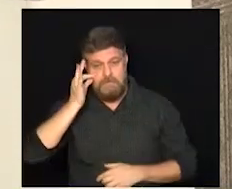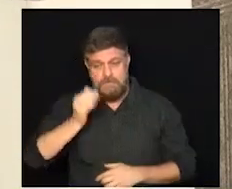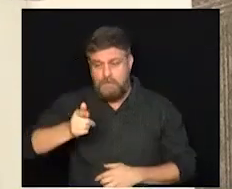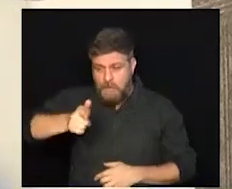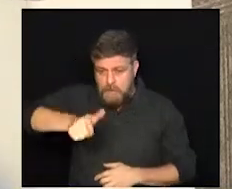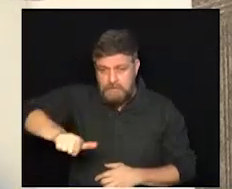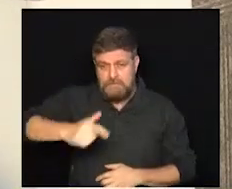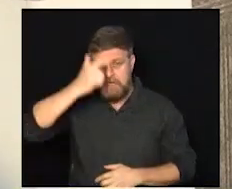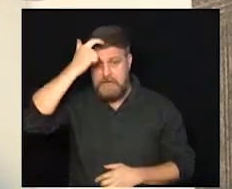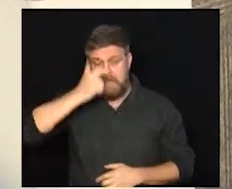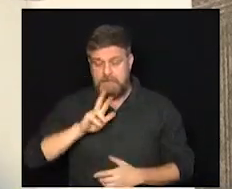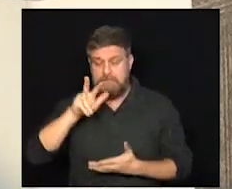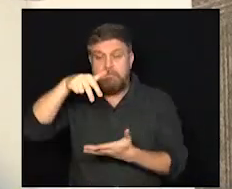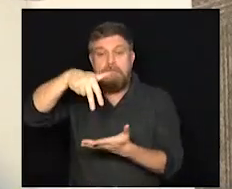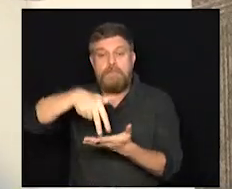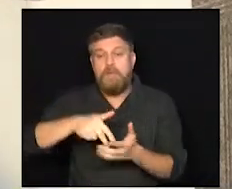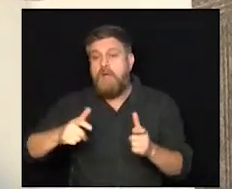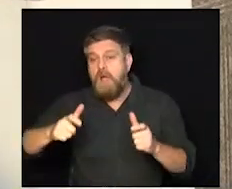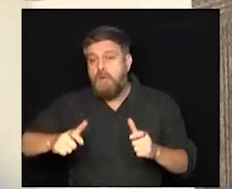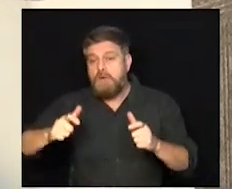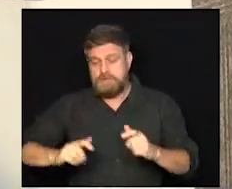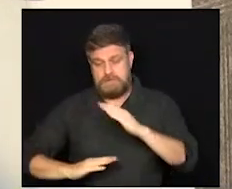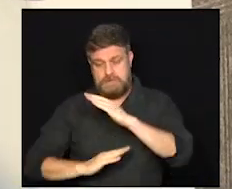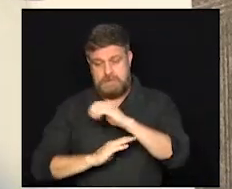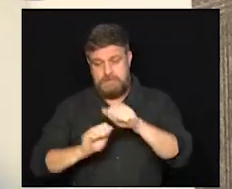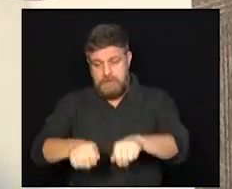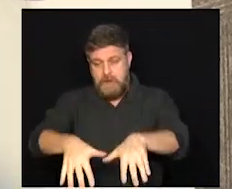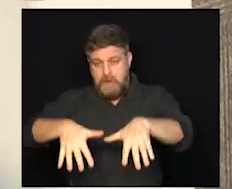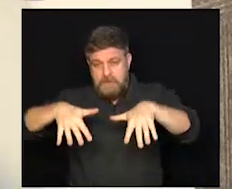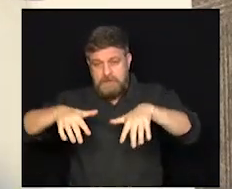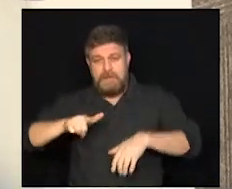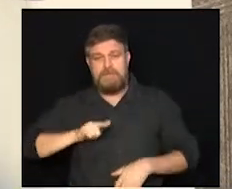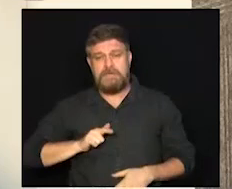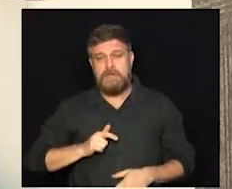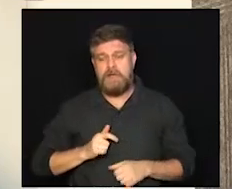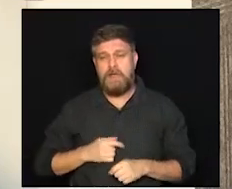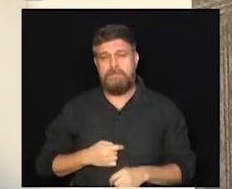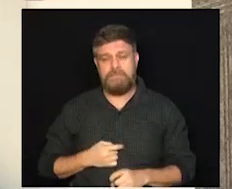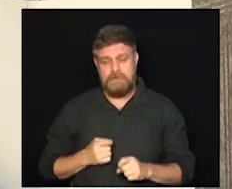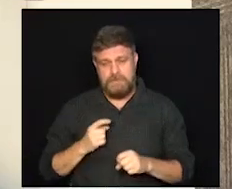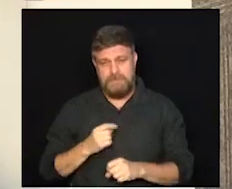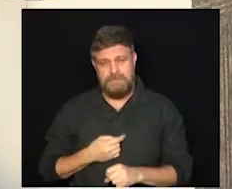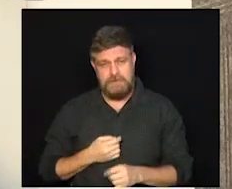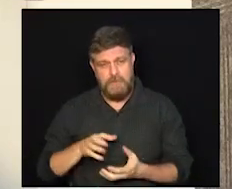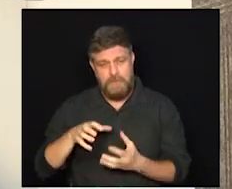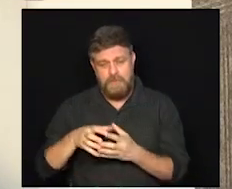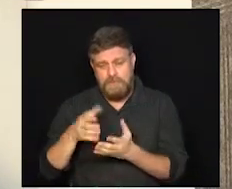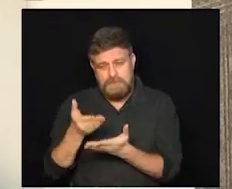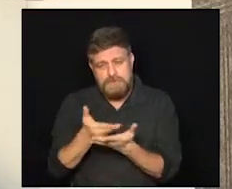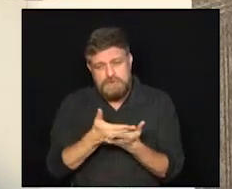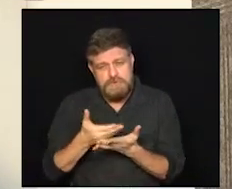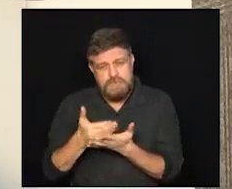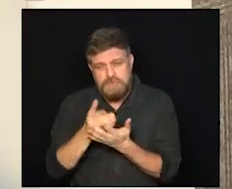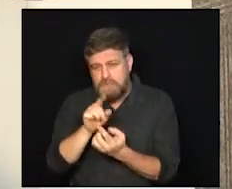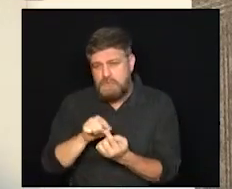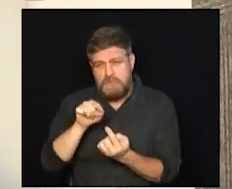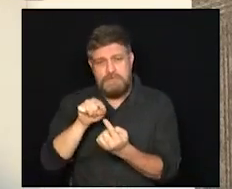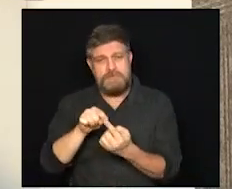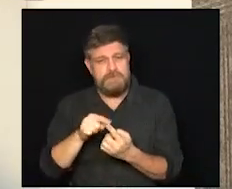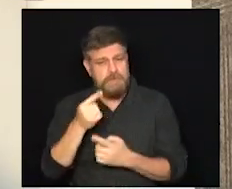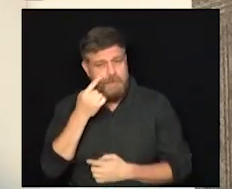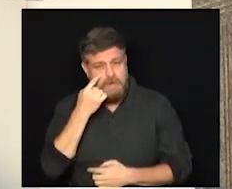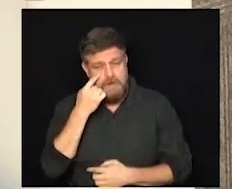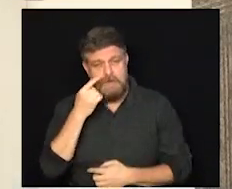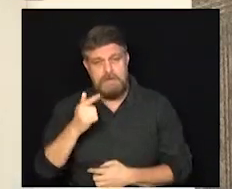do plenário da Câmara, onde vai acontecer a reunião da Comissão Especial de Estudos, que tem como objetivo, olha só,